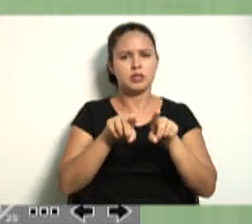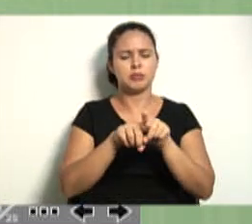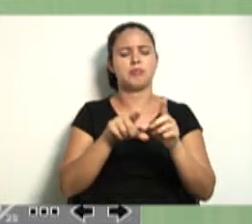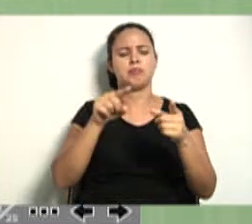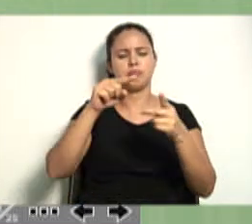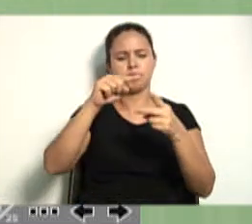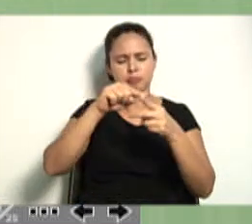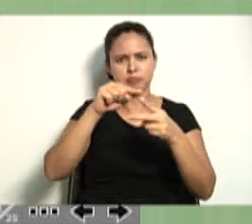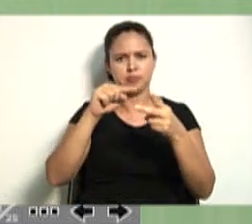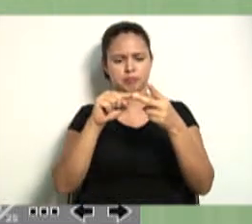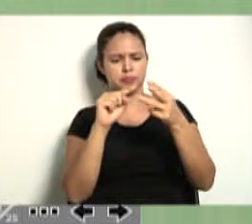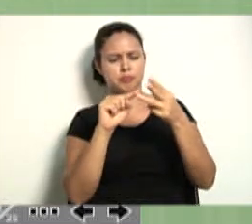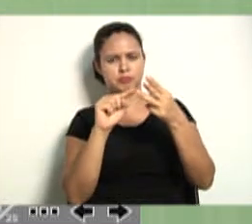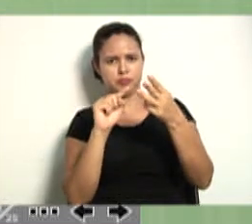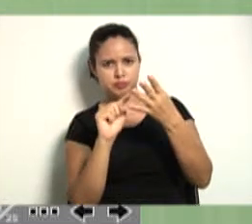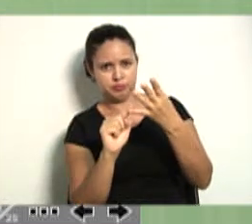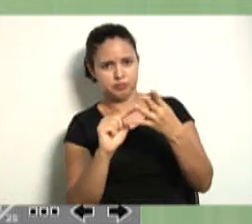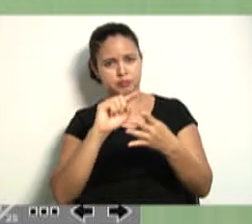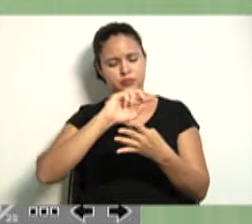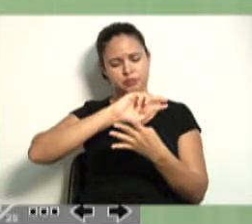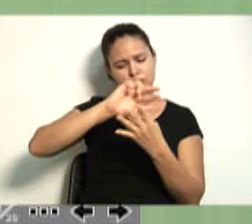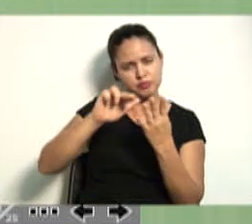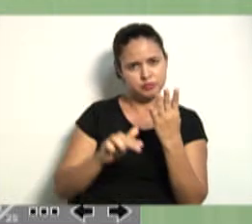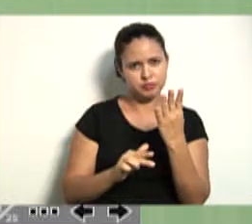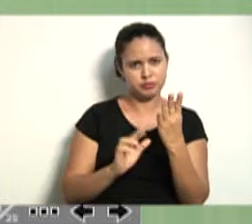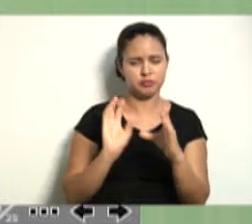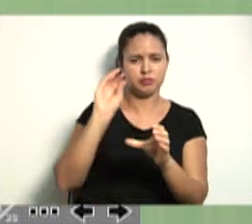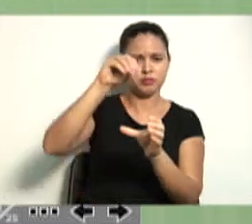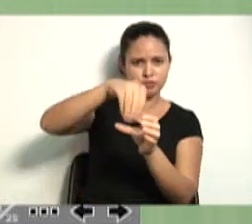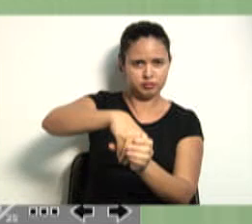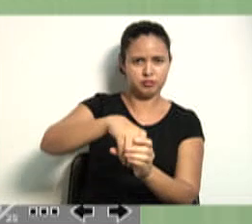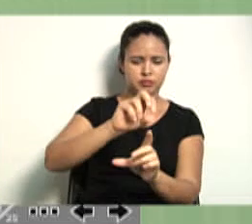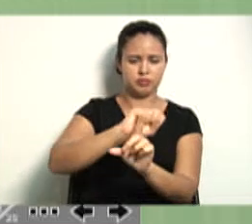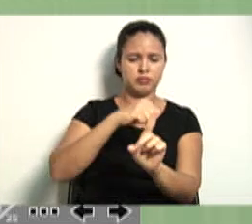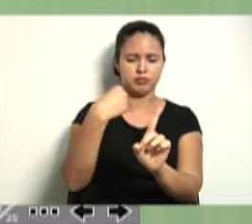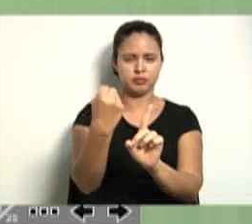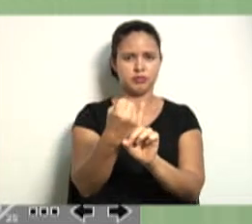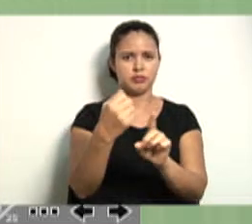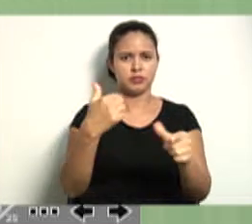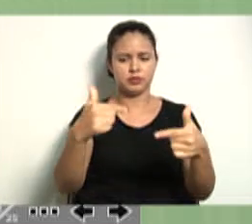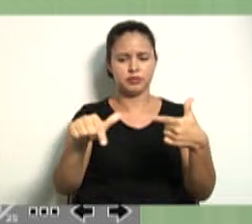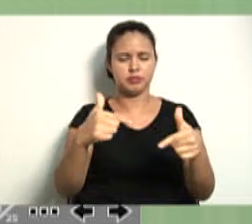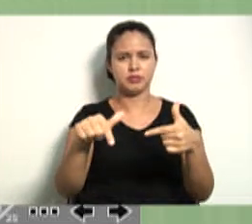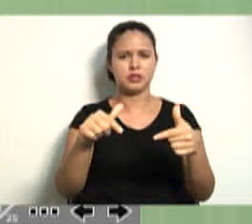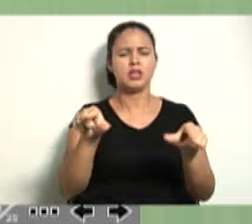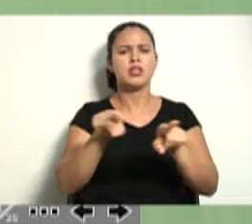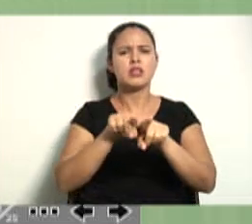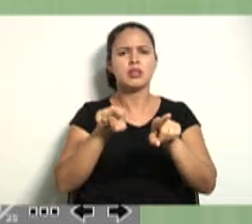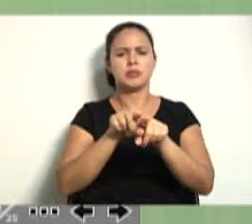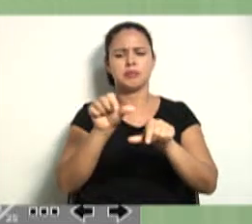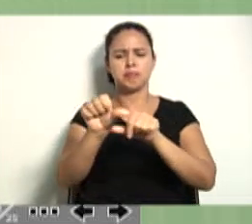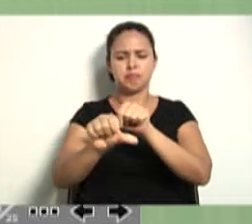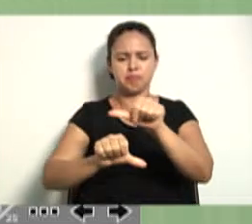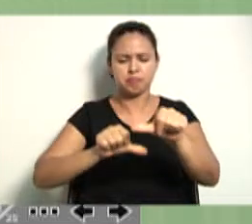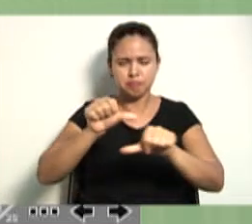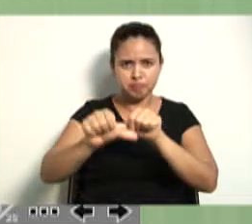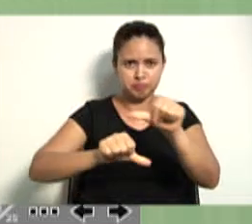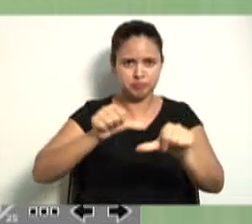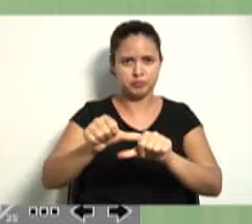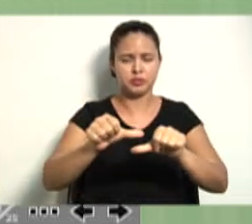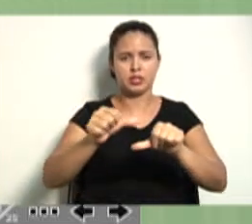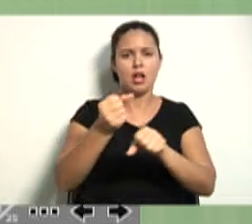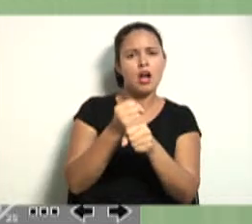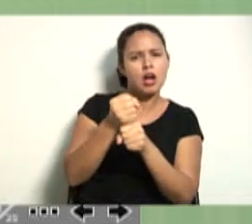formas de apresentação do trabalho na sociedade e alterações do sentido do trabalho no decorrer